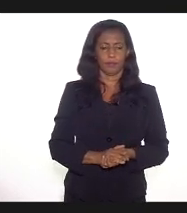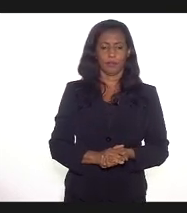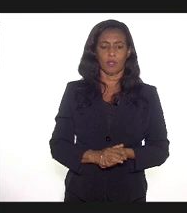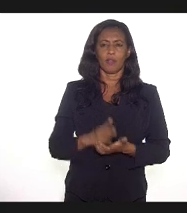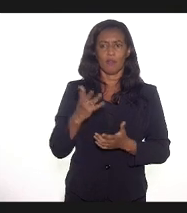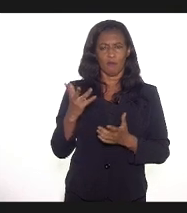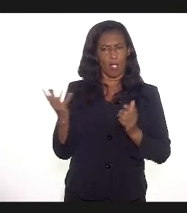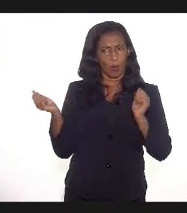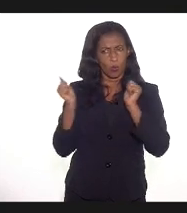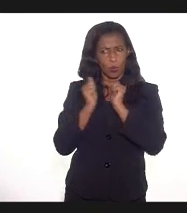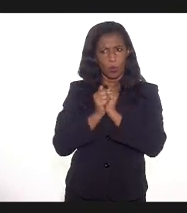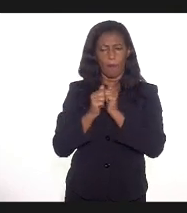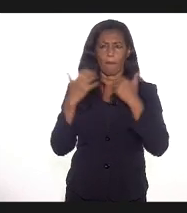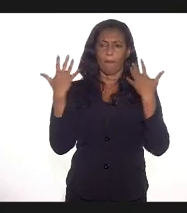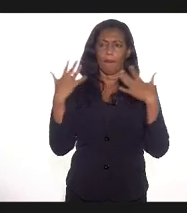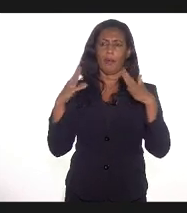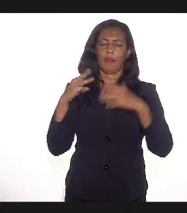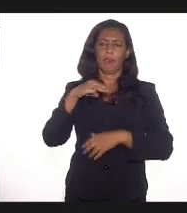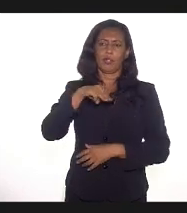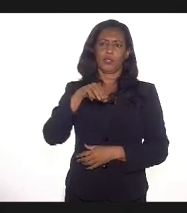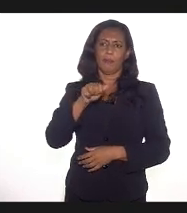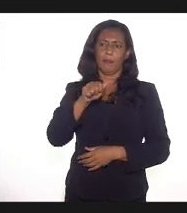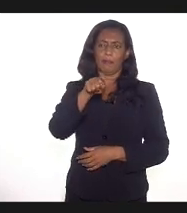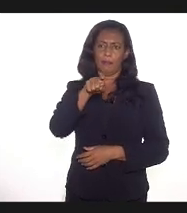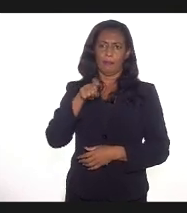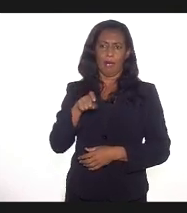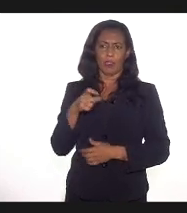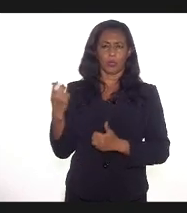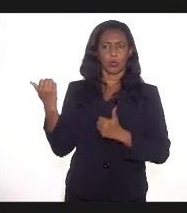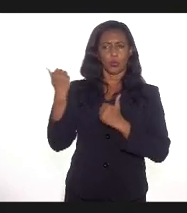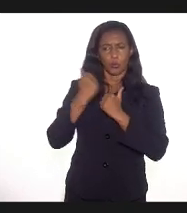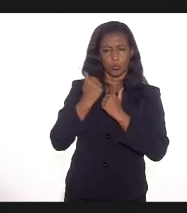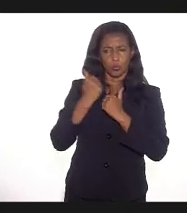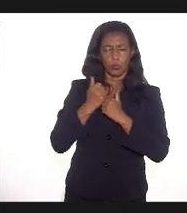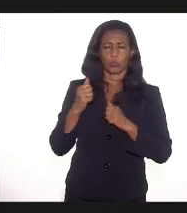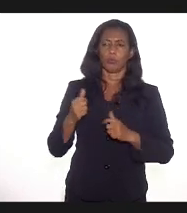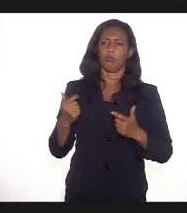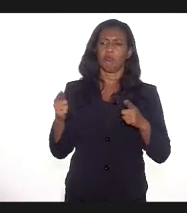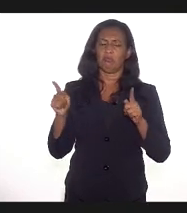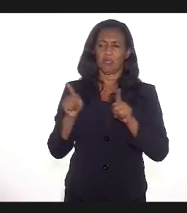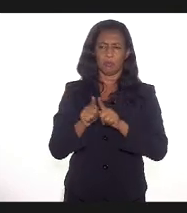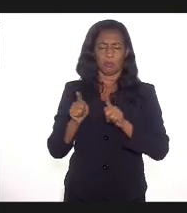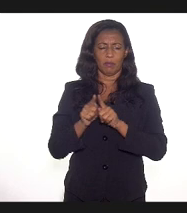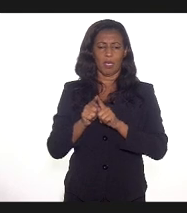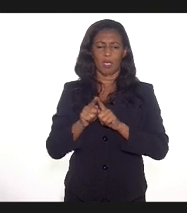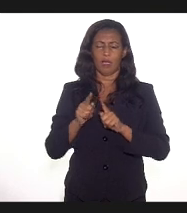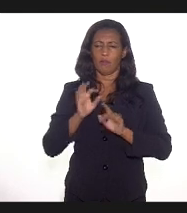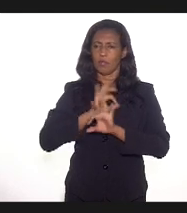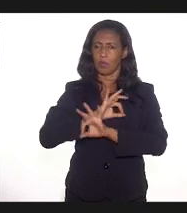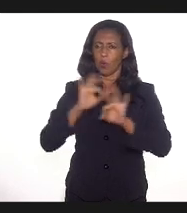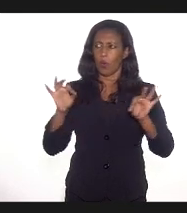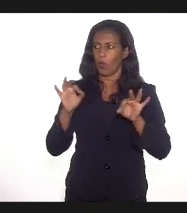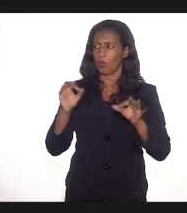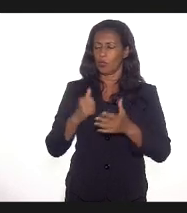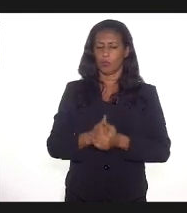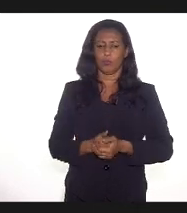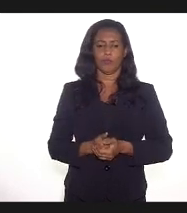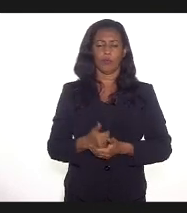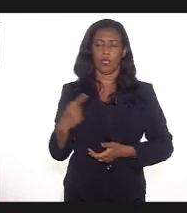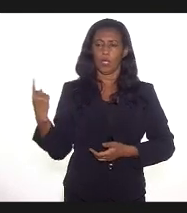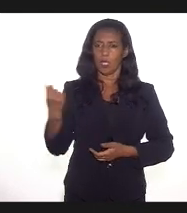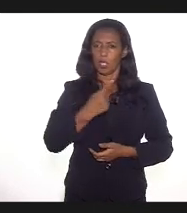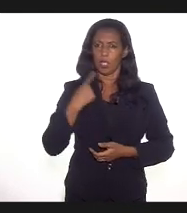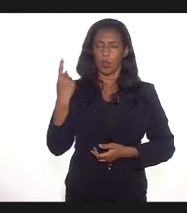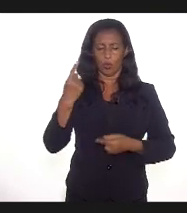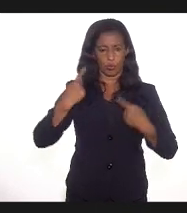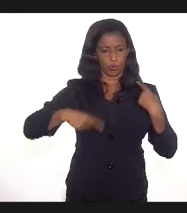venha calhar. Então, parabéns, deputado Max. E acho que o substitutivo vai ser muito mais preciso para atender as demandas do que nós discutimos